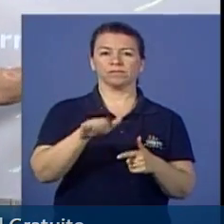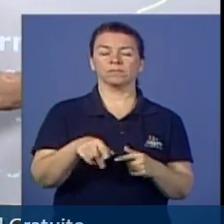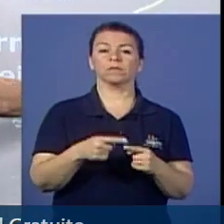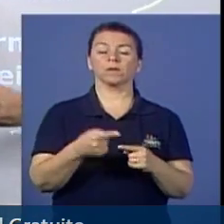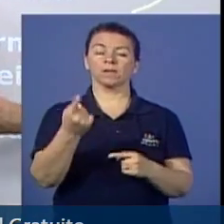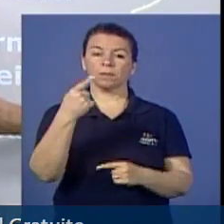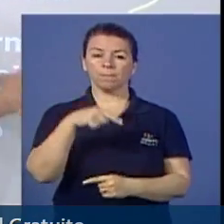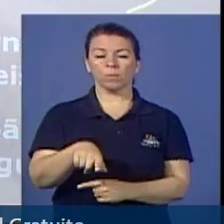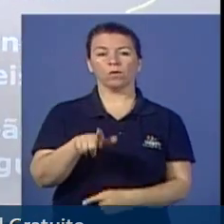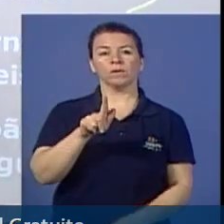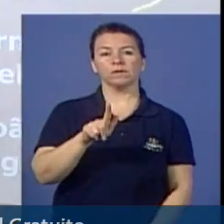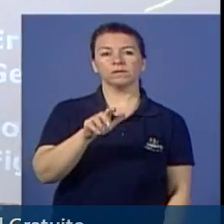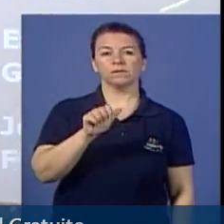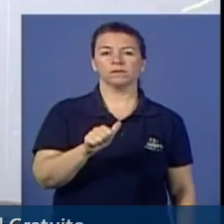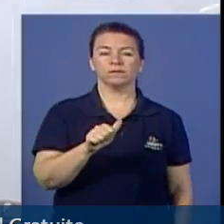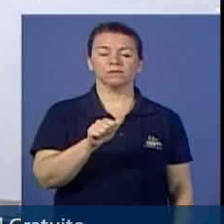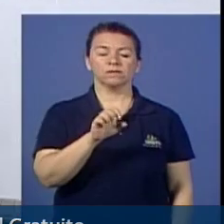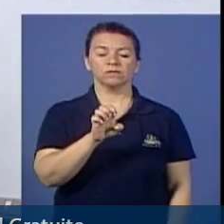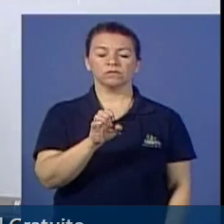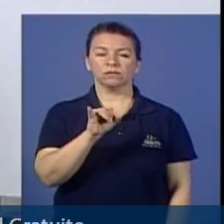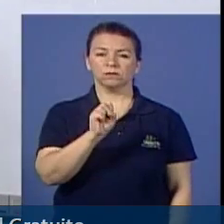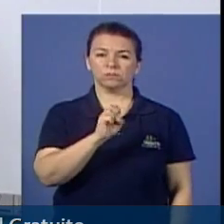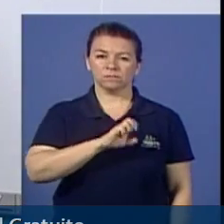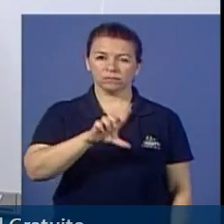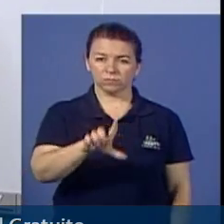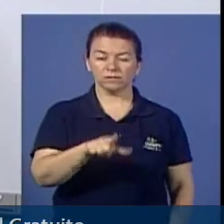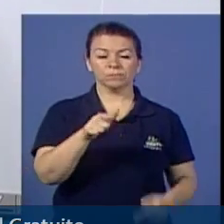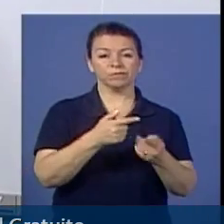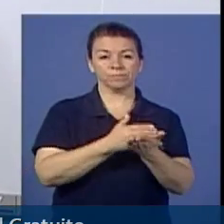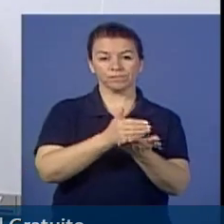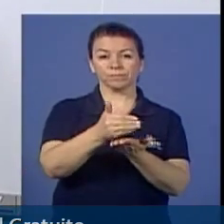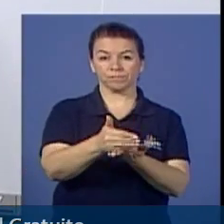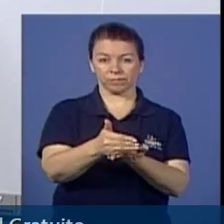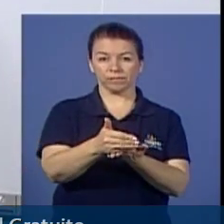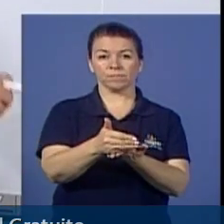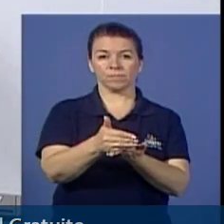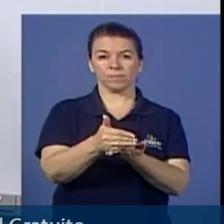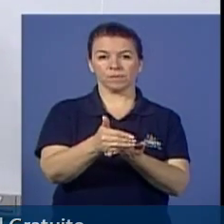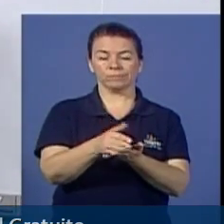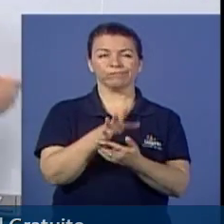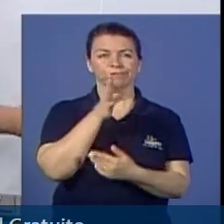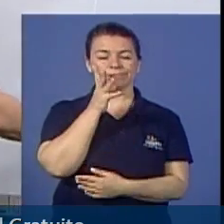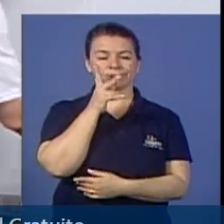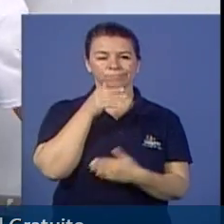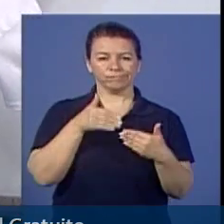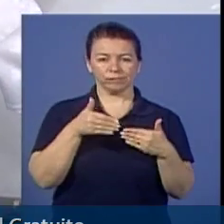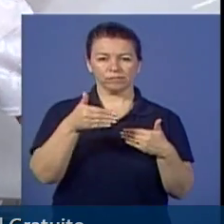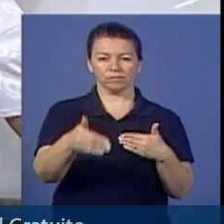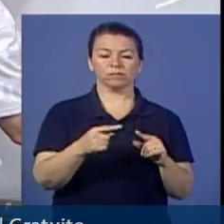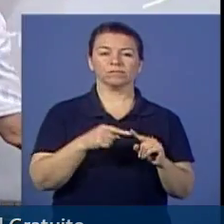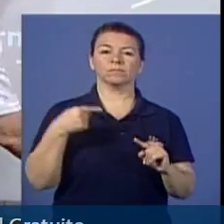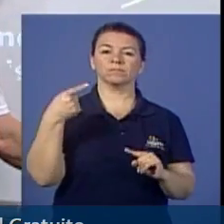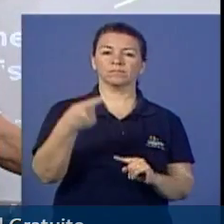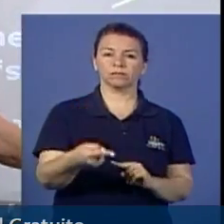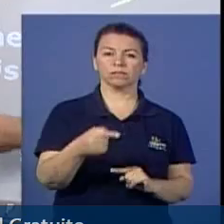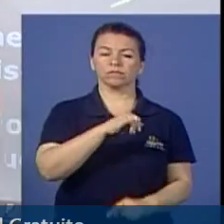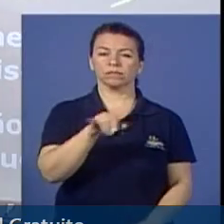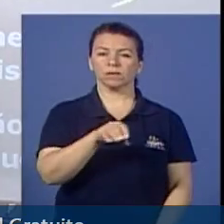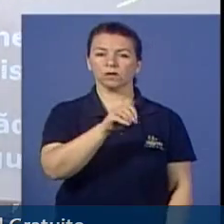Geisel, responsável pela abertura do regime. A abertura lenta e gradual, né? E depois, João